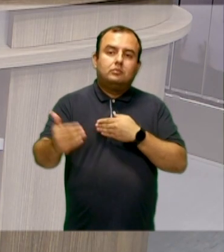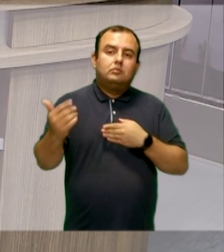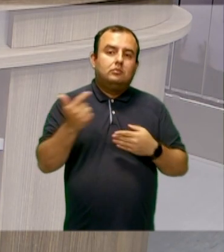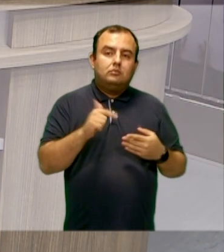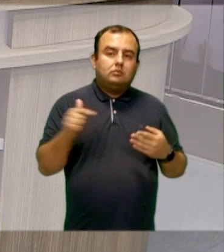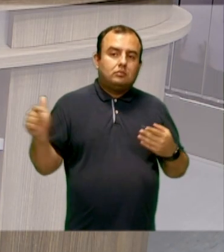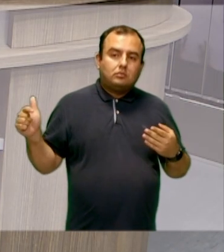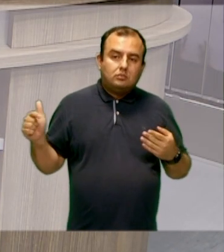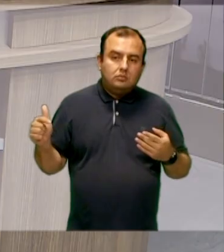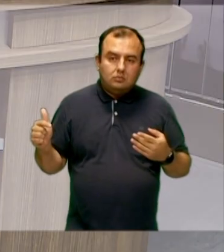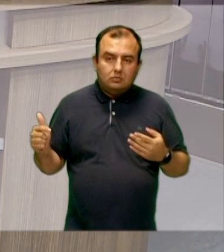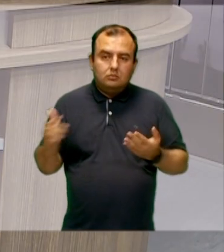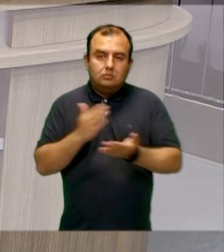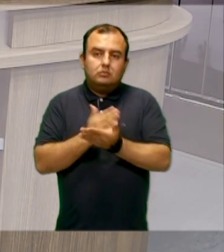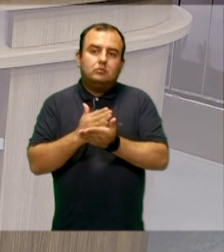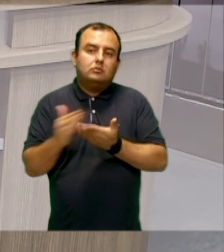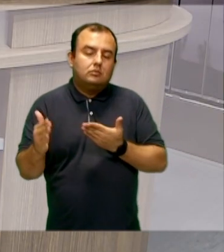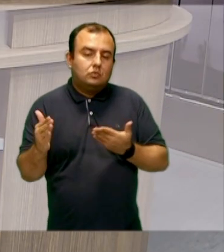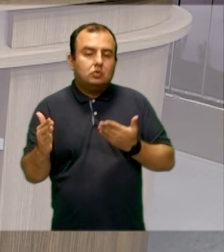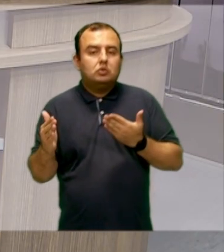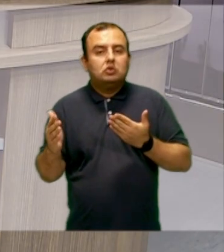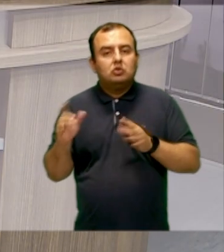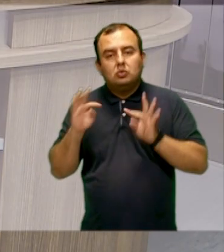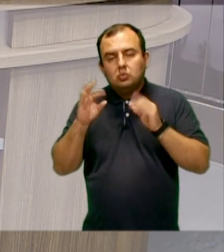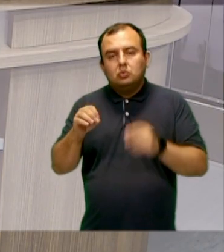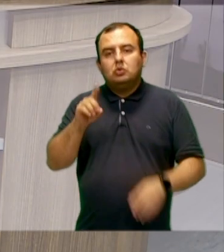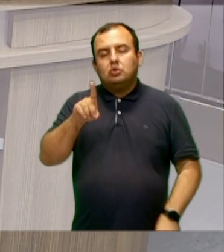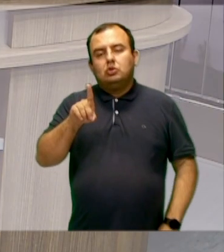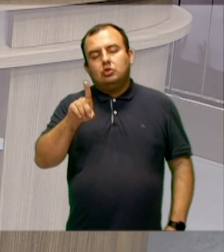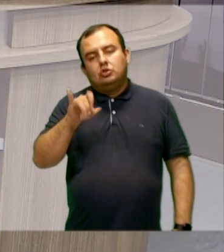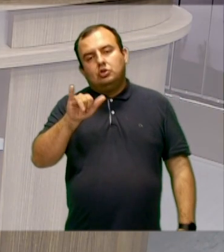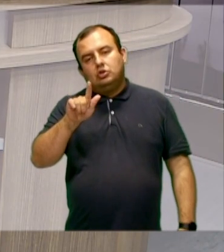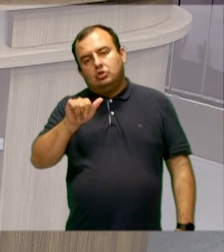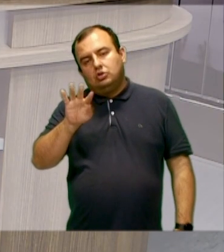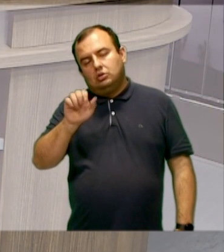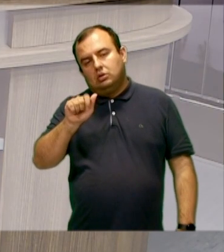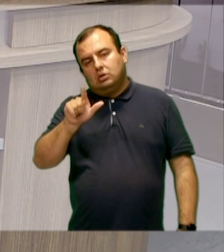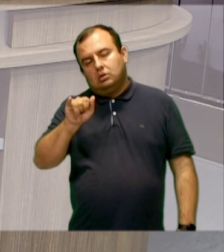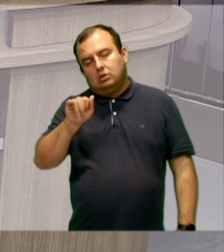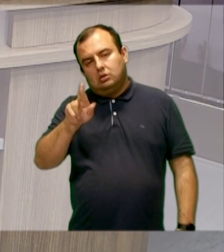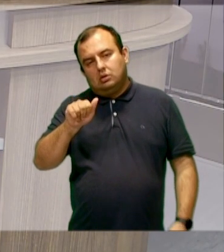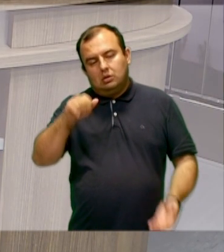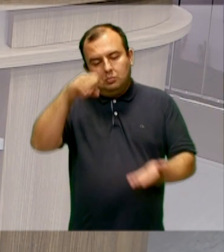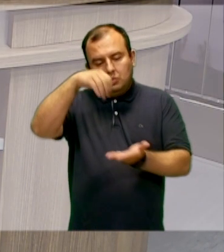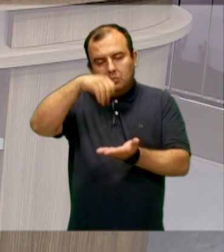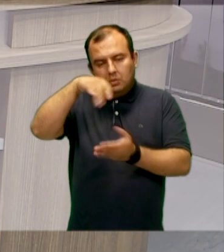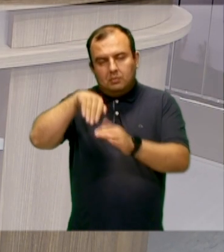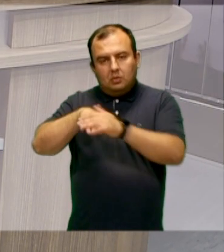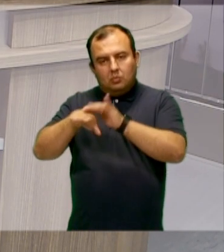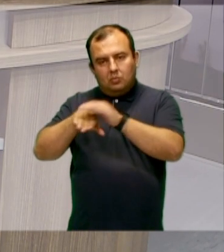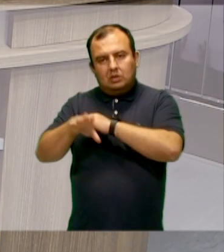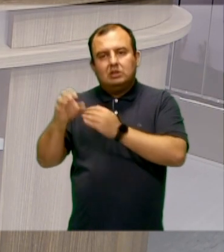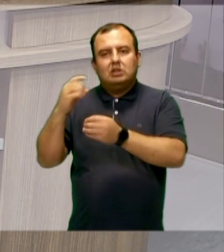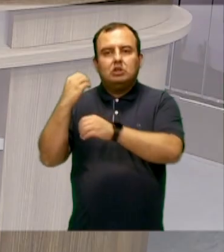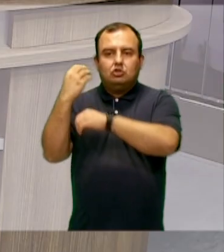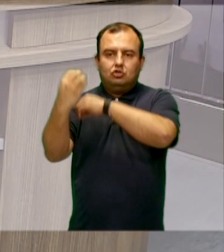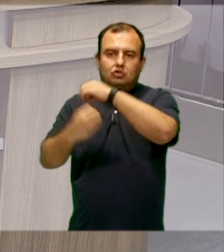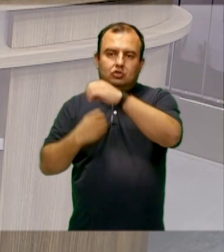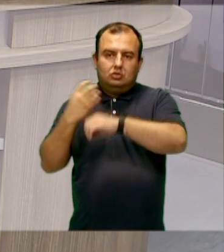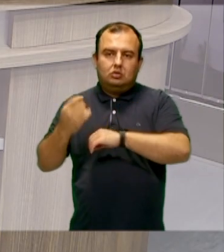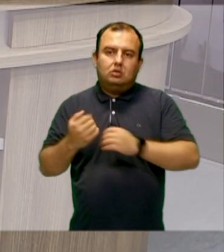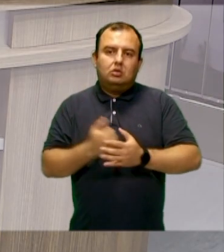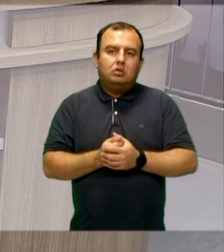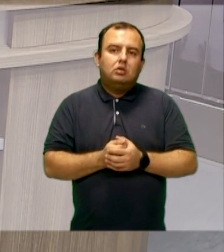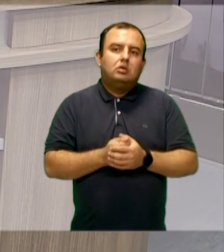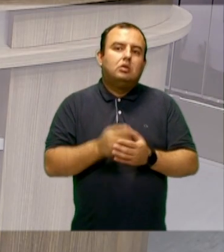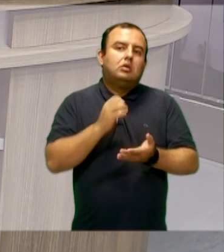tem uma forma de já começar a digitalizar tudo? O CETEC está trabalhando com isso, né? A gente está trabalhando em parceria com o CETEC nessa questão não vou nem passar, sei lá,